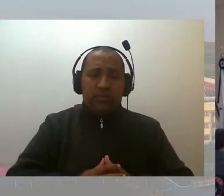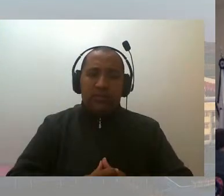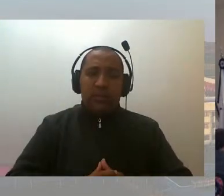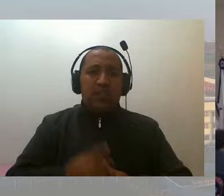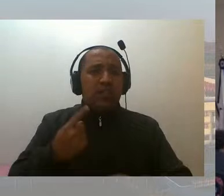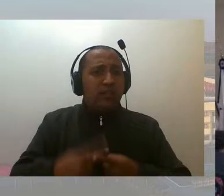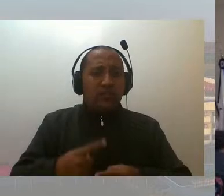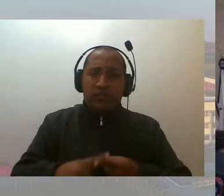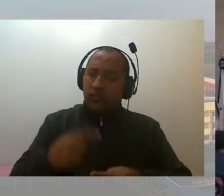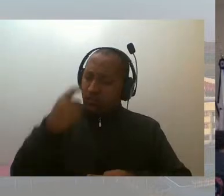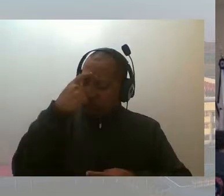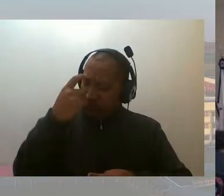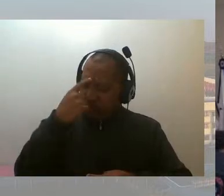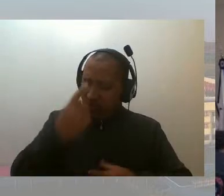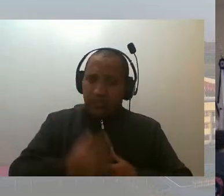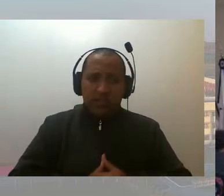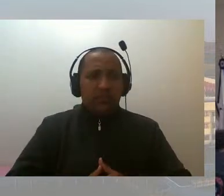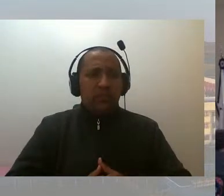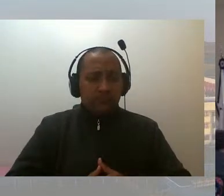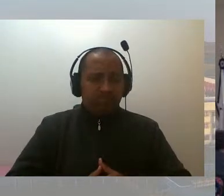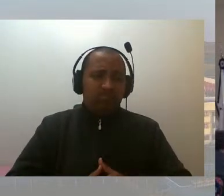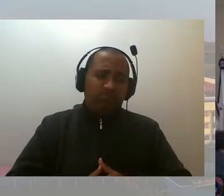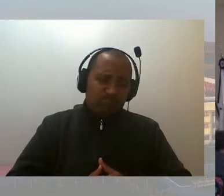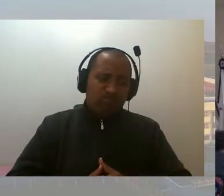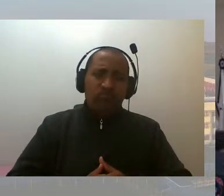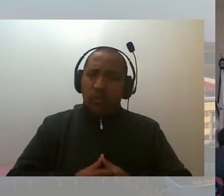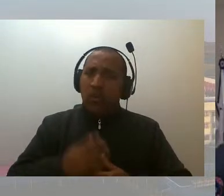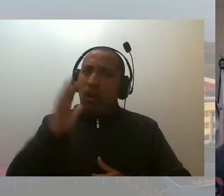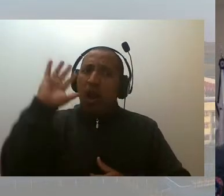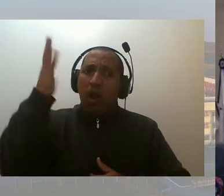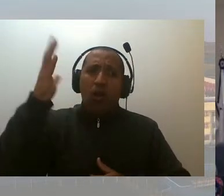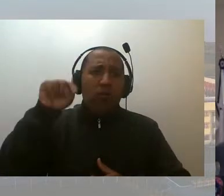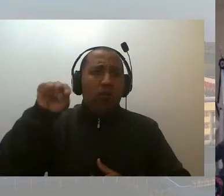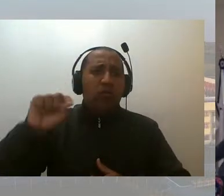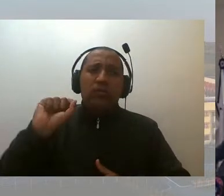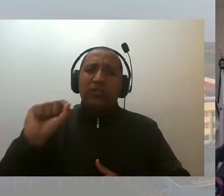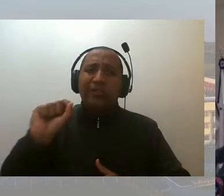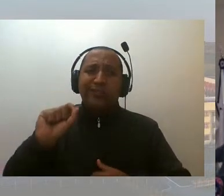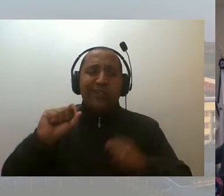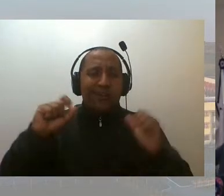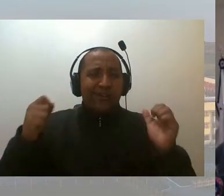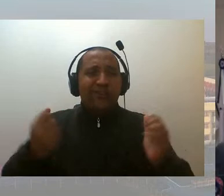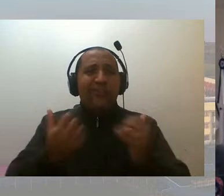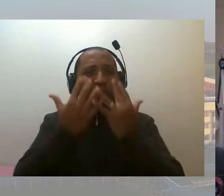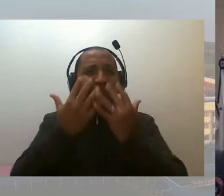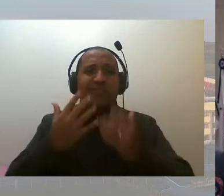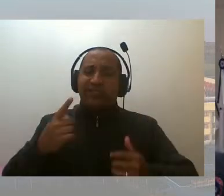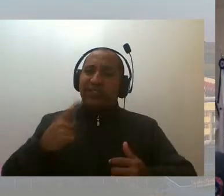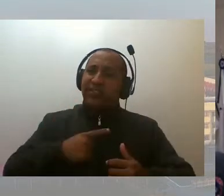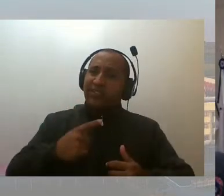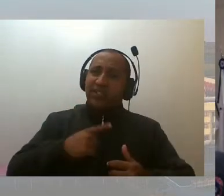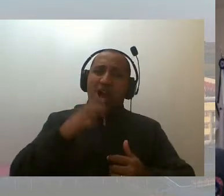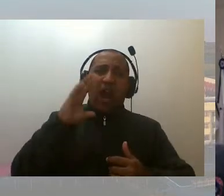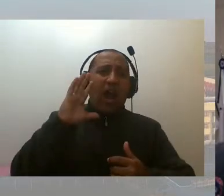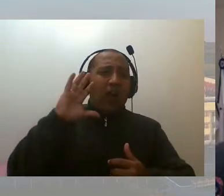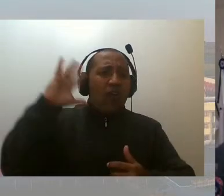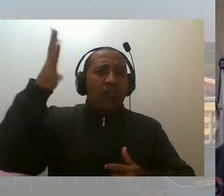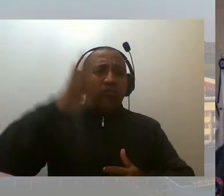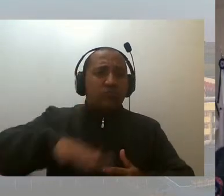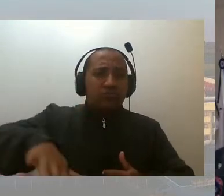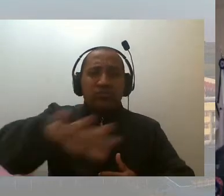Porque eu pensei assim, pô, olha o que aconteceu com o evento, olha toda a repercussão,